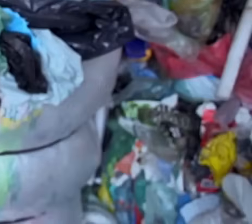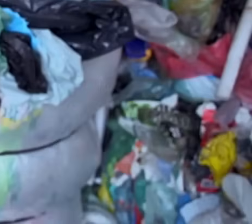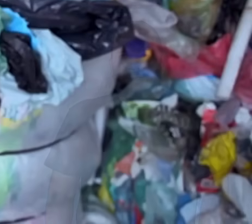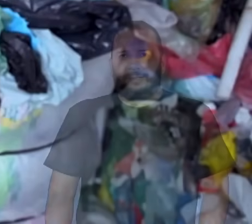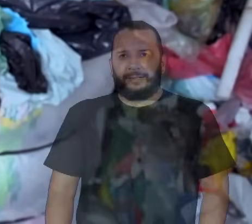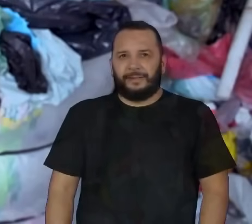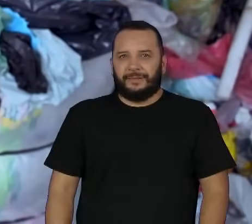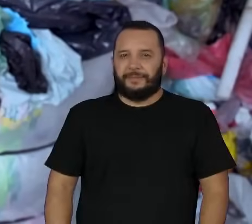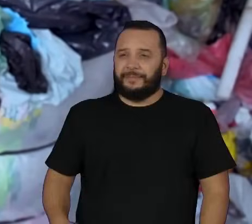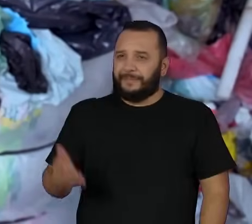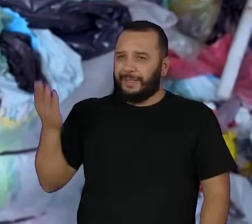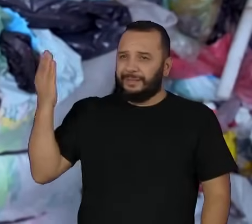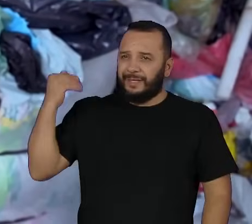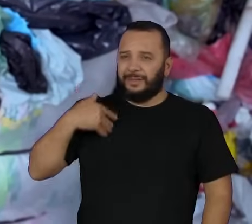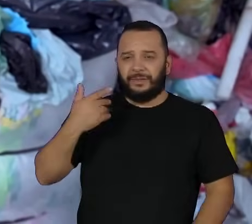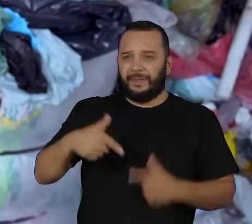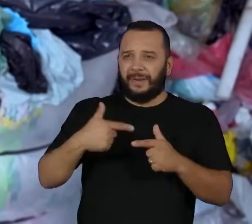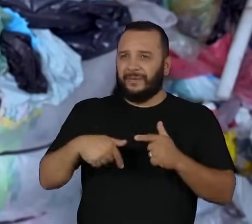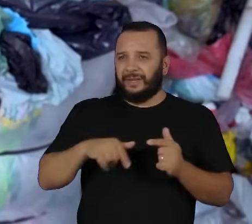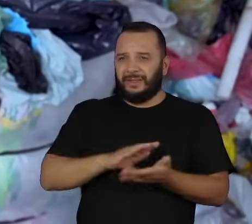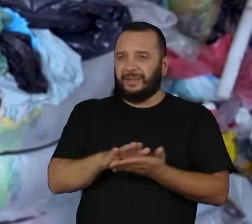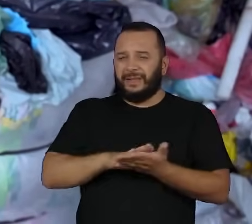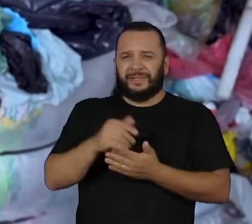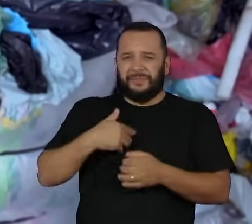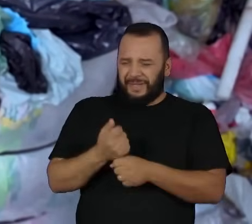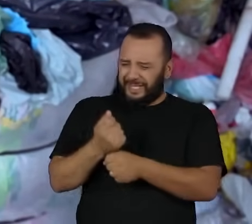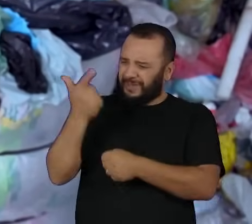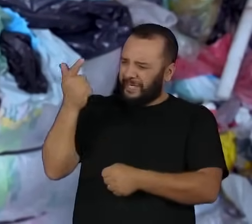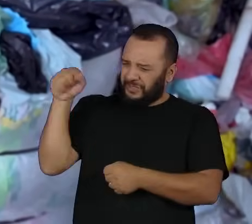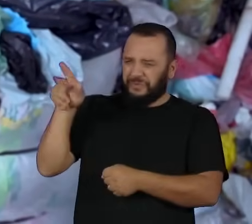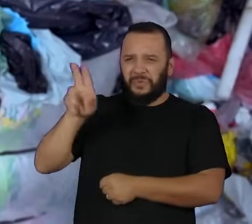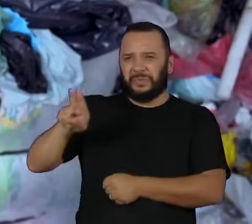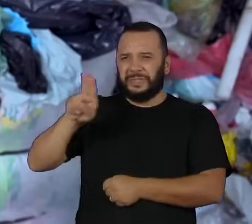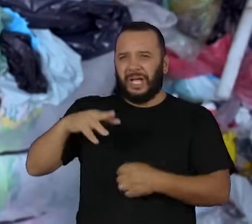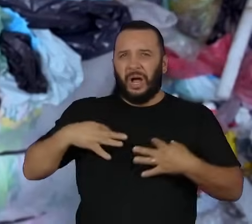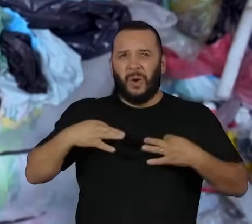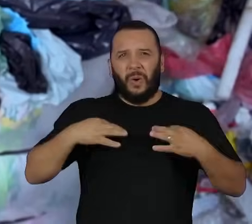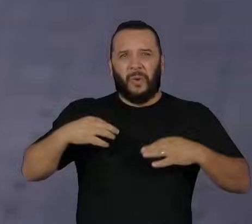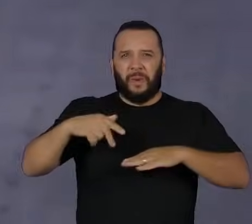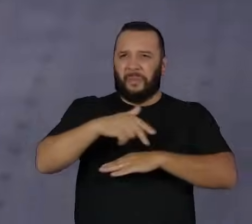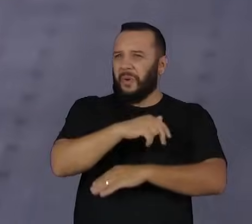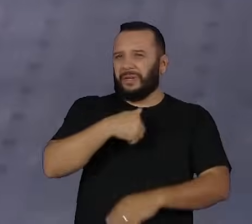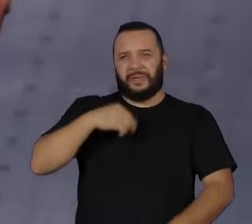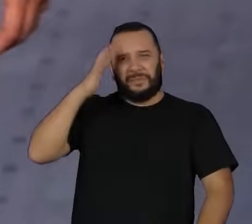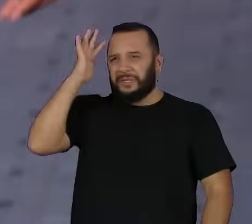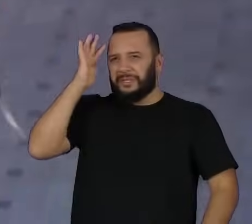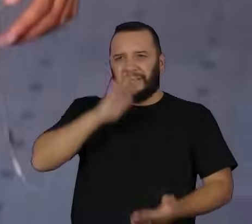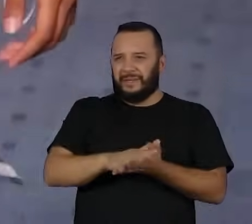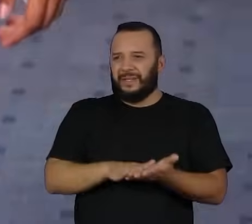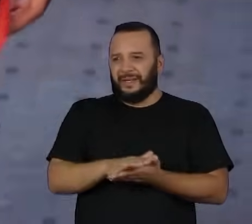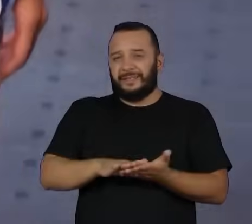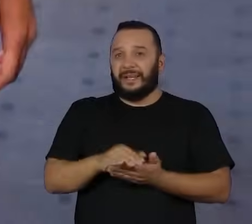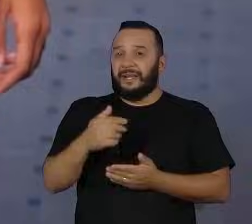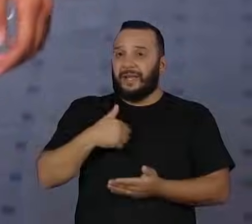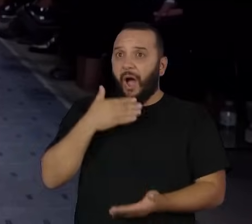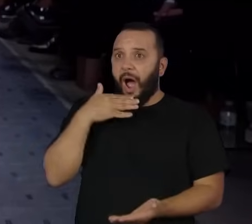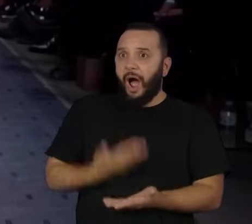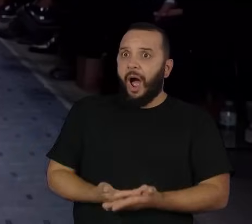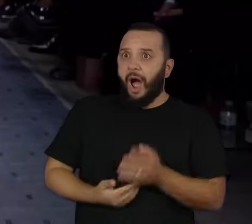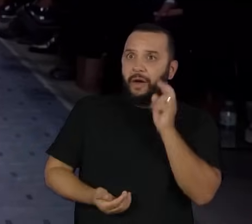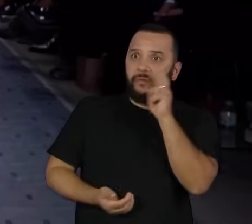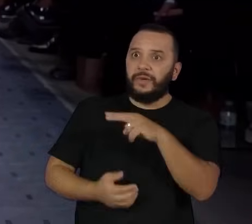Antes de eu trabalhar aqui, eu jamais imaginaria que um guarda-chuva seria utilizado para uma roupa, né? Então foi bem impressionante para mim, foi